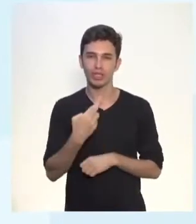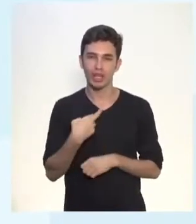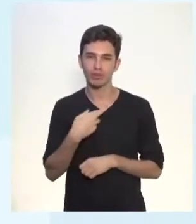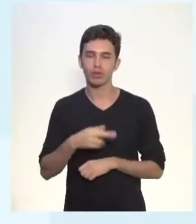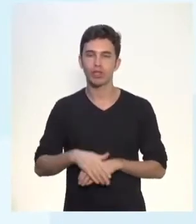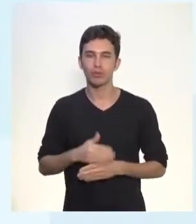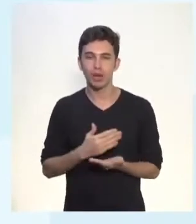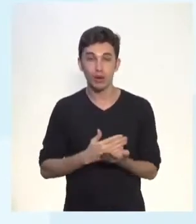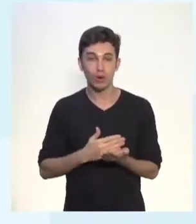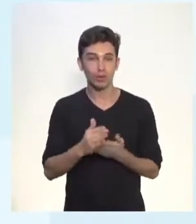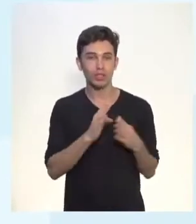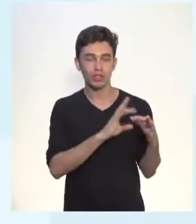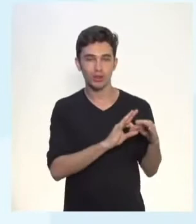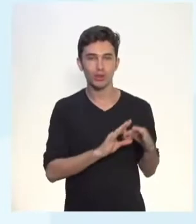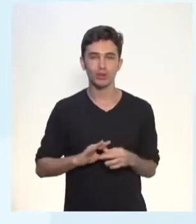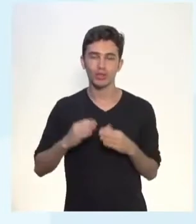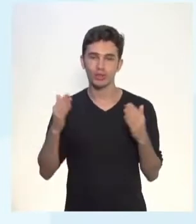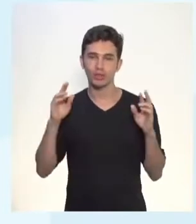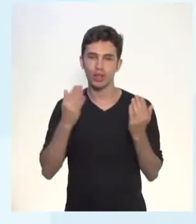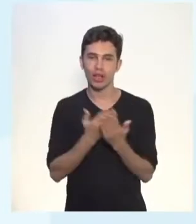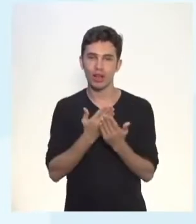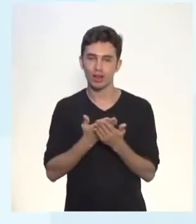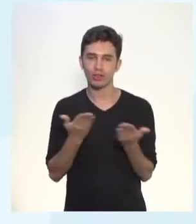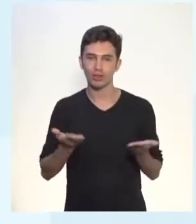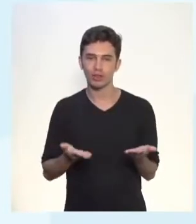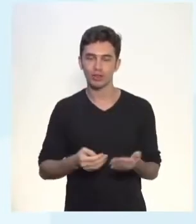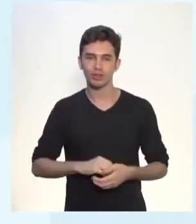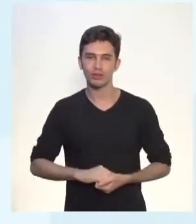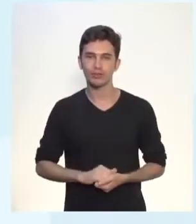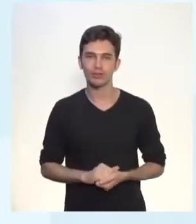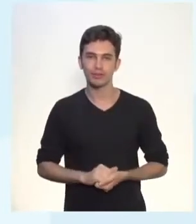para entrarmos no contexto da aula de hoje.